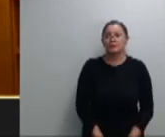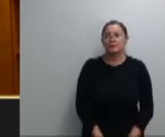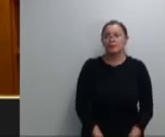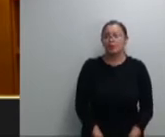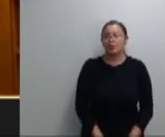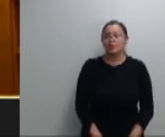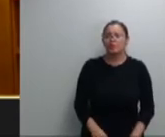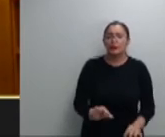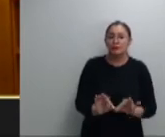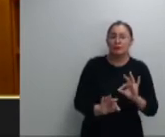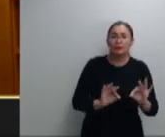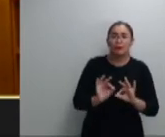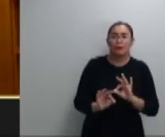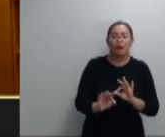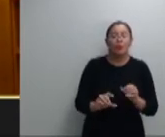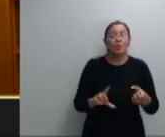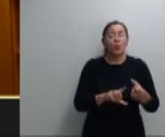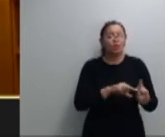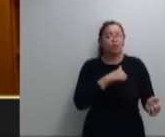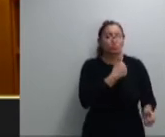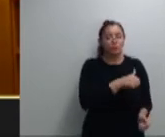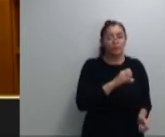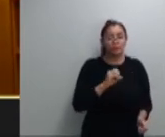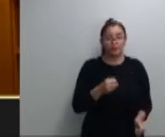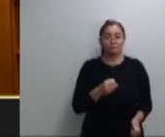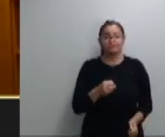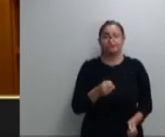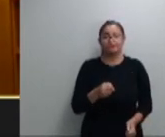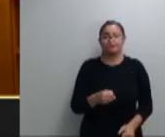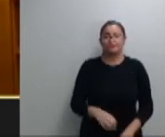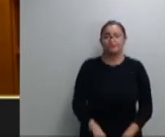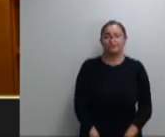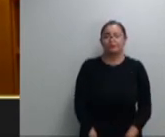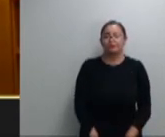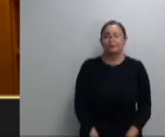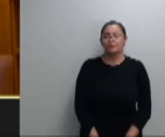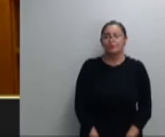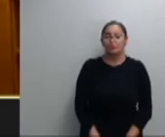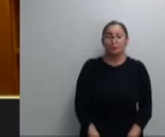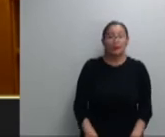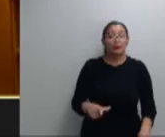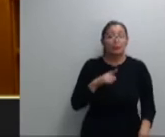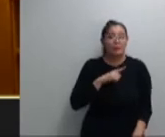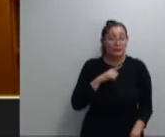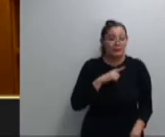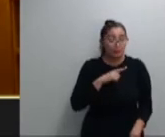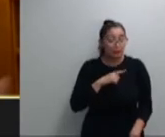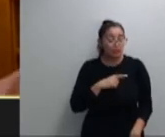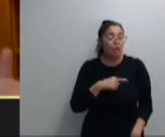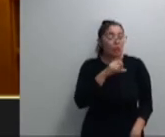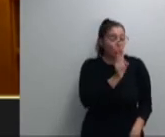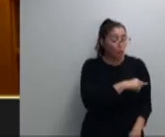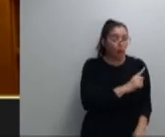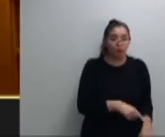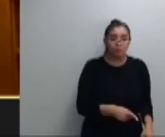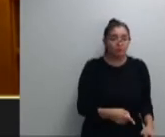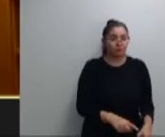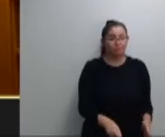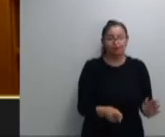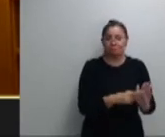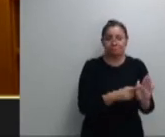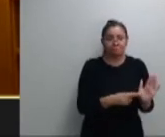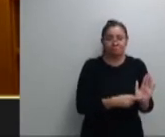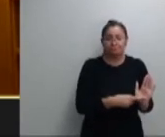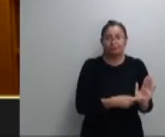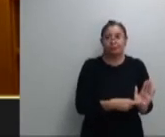e, no artigo 10, ele fala dos veículos, que eles precisam ser nomeados para ter a isenção, a suspensão do reporto. Então, na própria legislação do